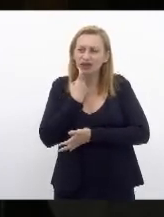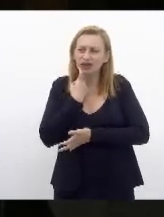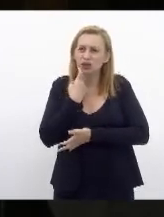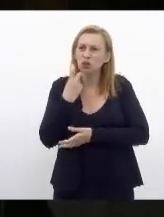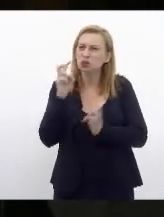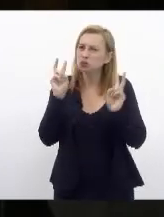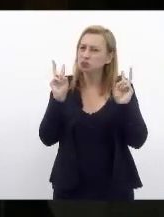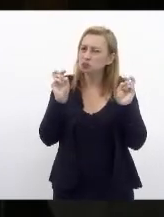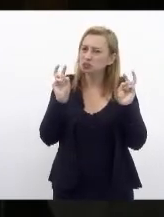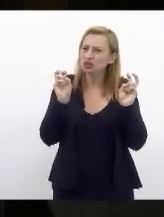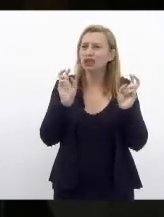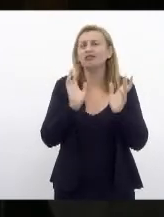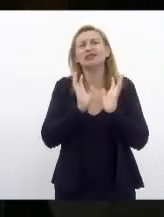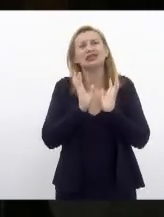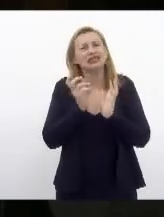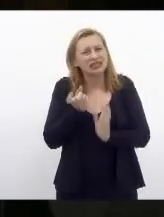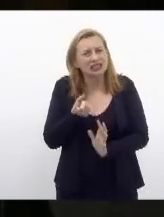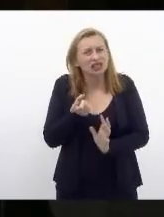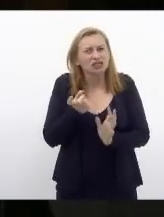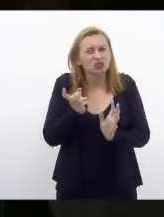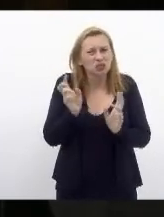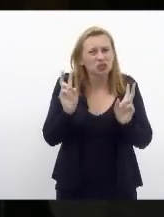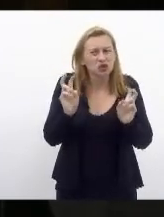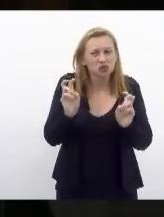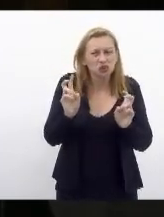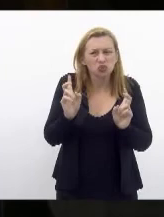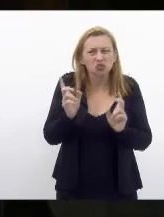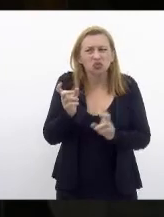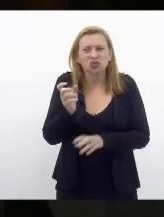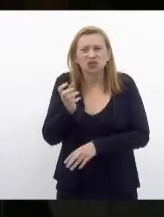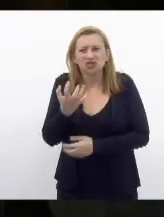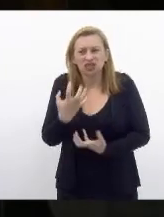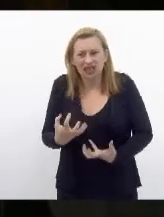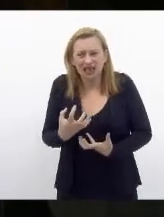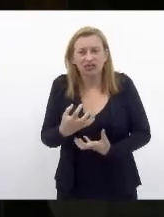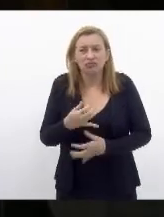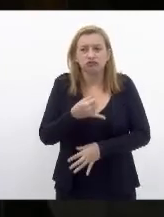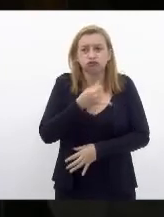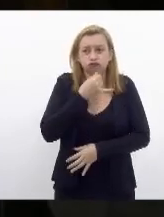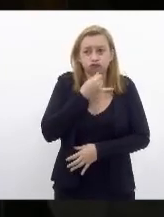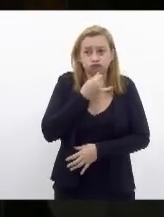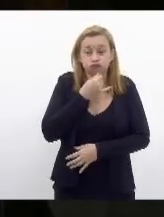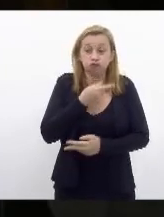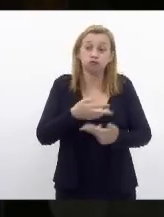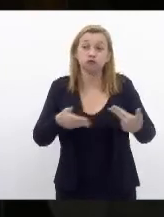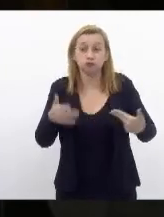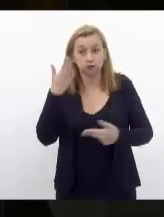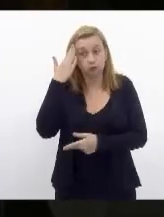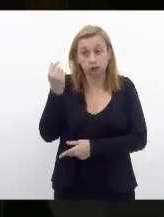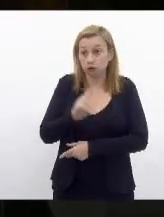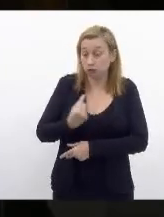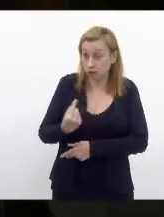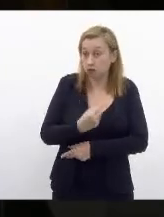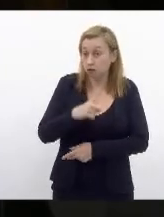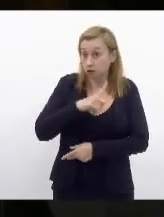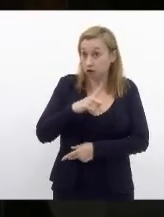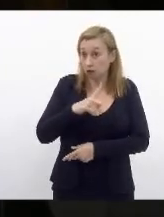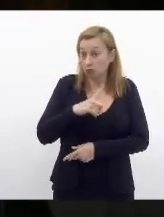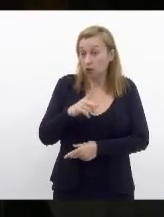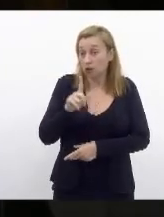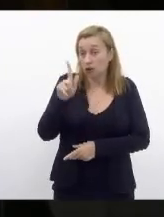um tema, uma situação chata, infeliz. Muitos sabem que nós temos um